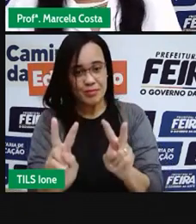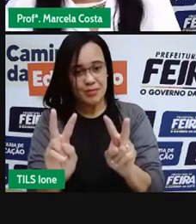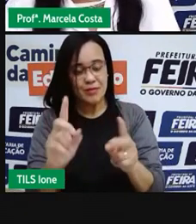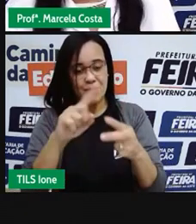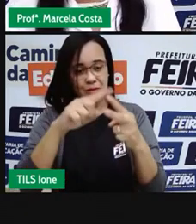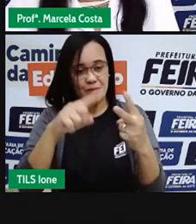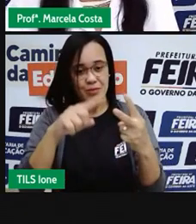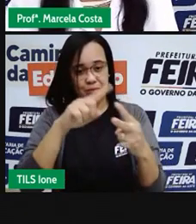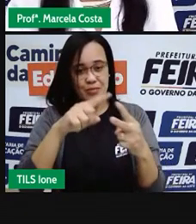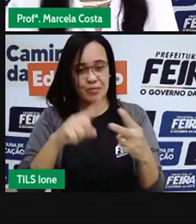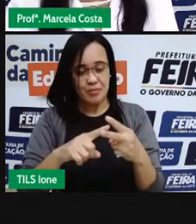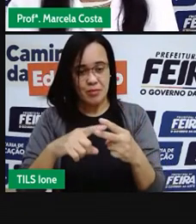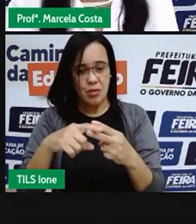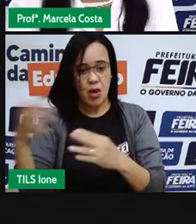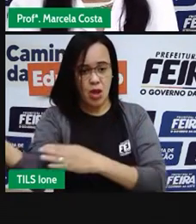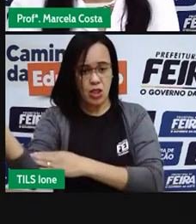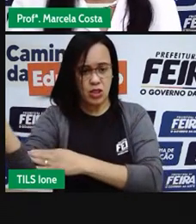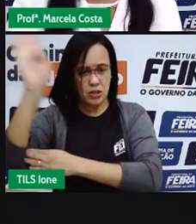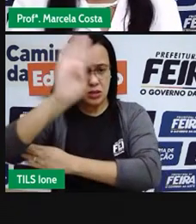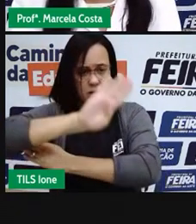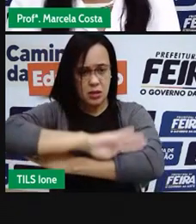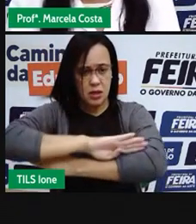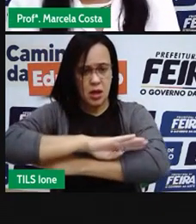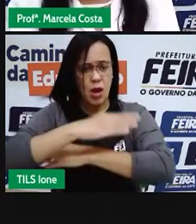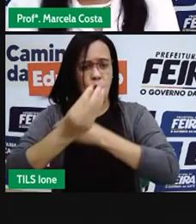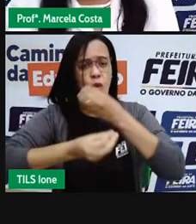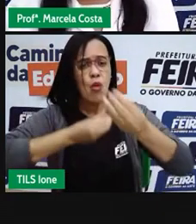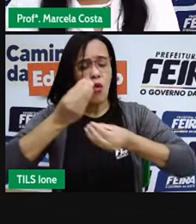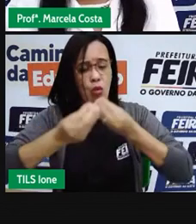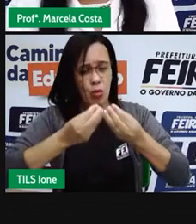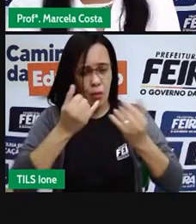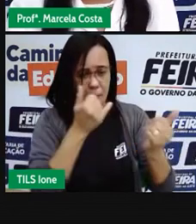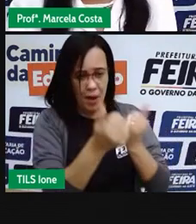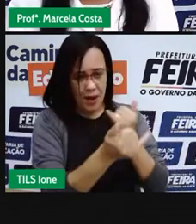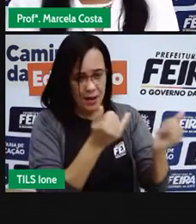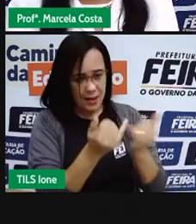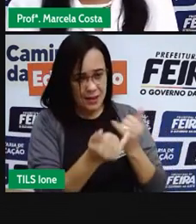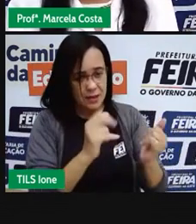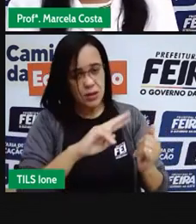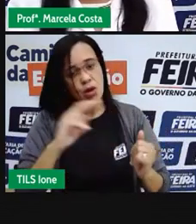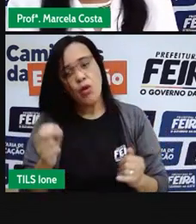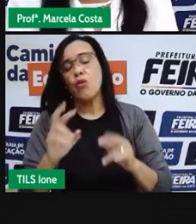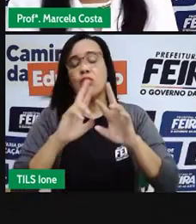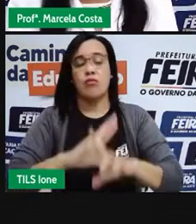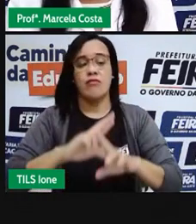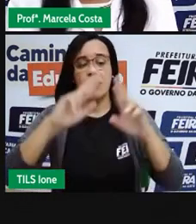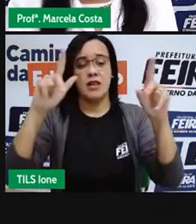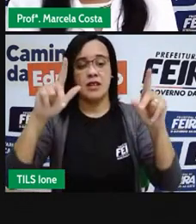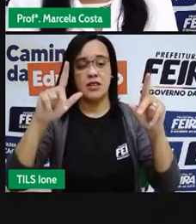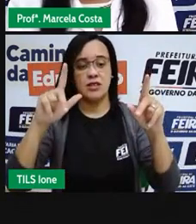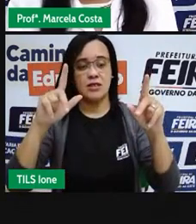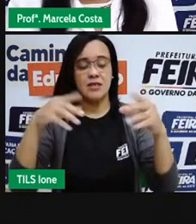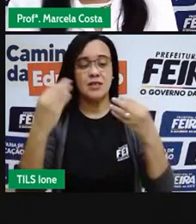O formato das janelas são parecidos ou são diferentes?